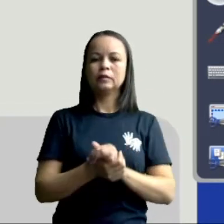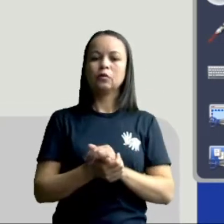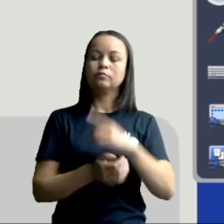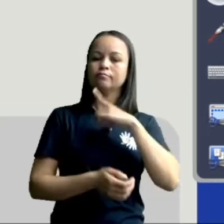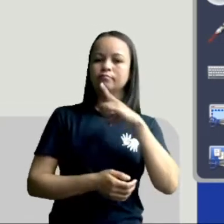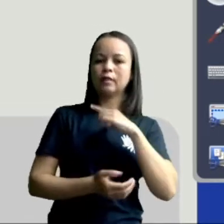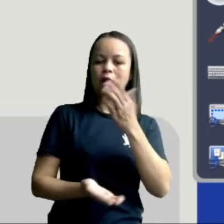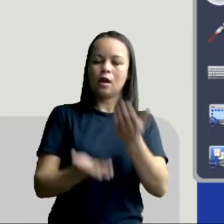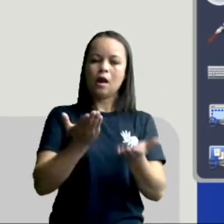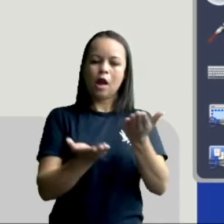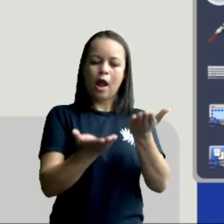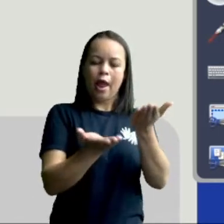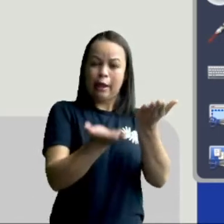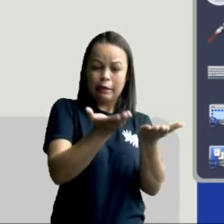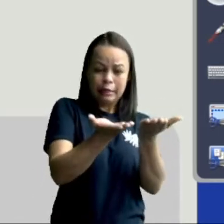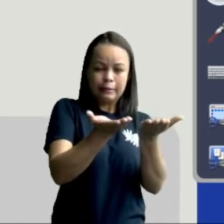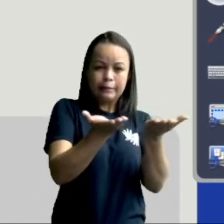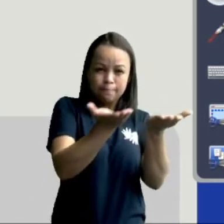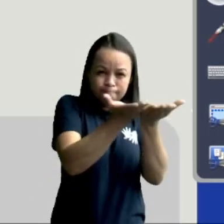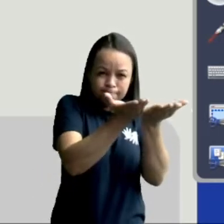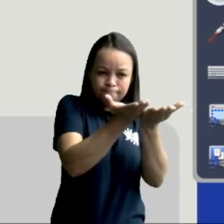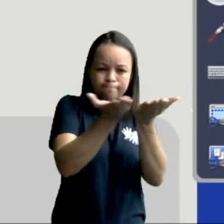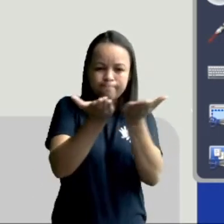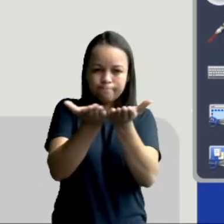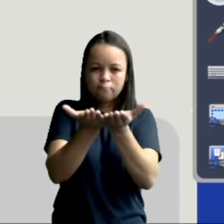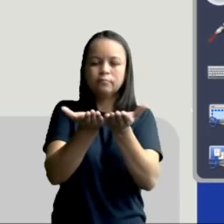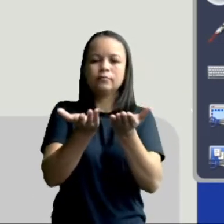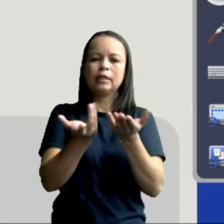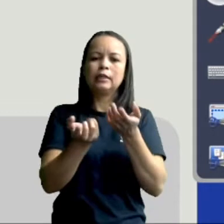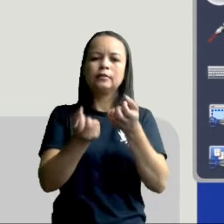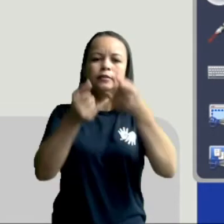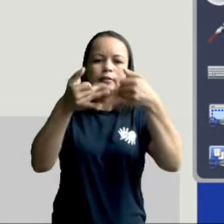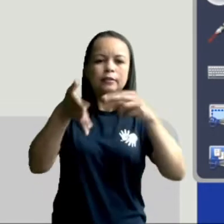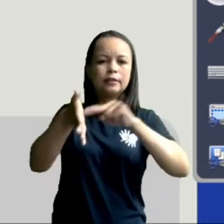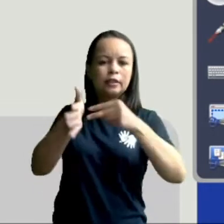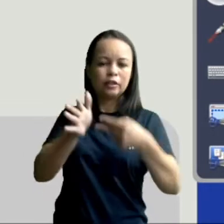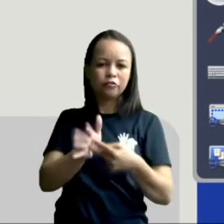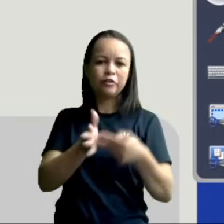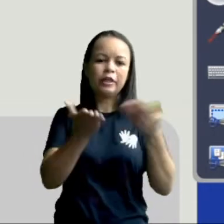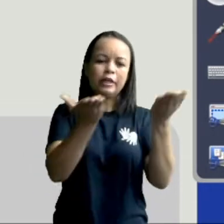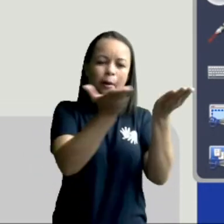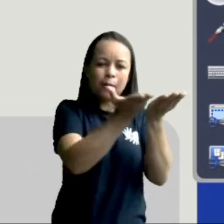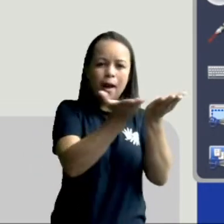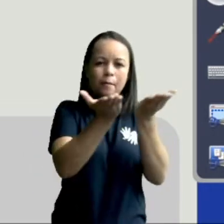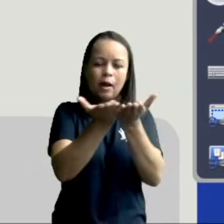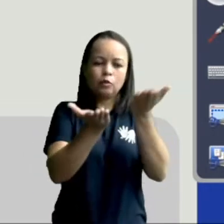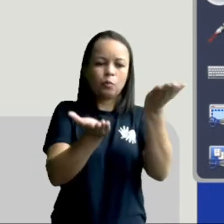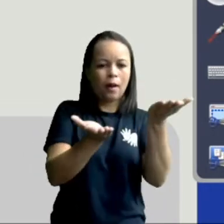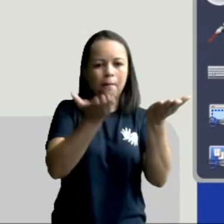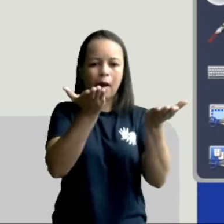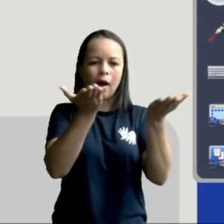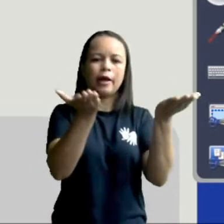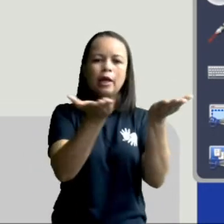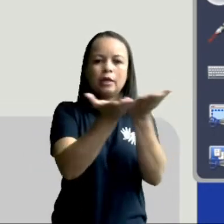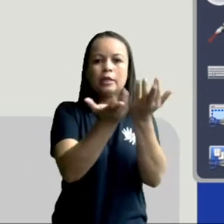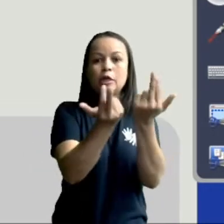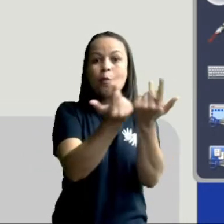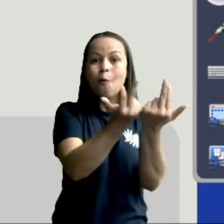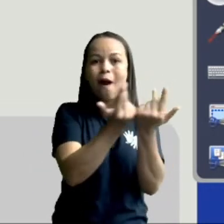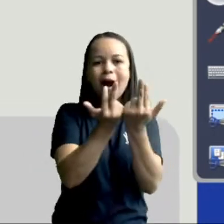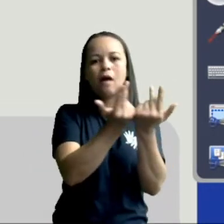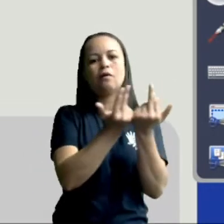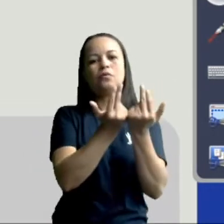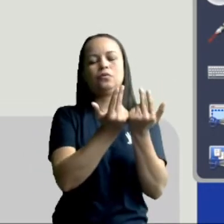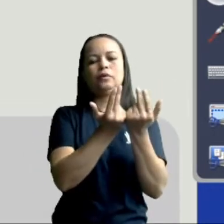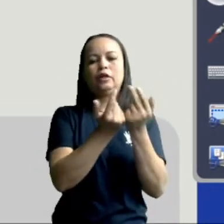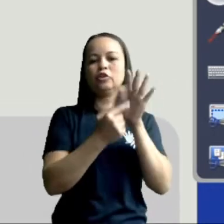de pesos equilibradas, significa que o peso que está em um dos pratos é igual ao peso do outro, tá? Que foi o que a